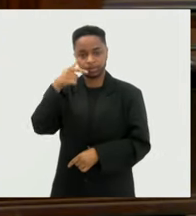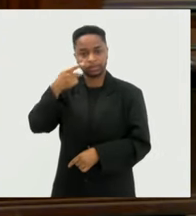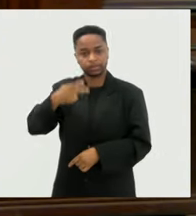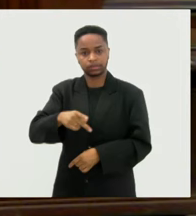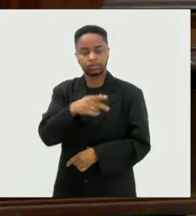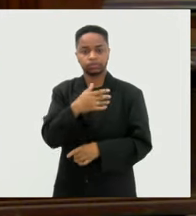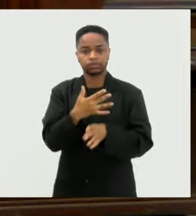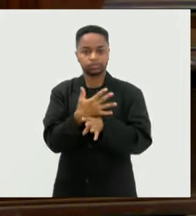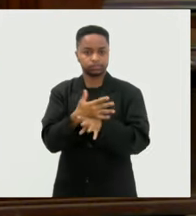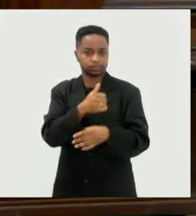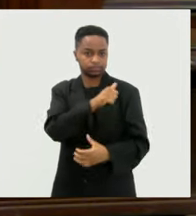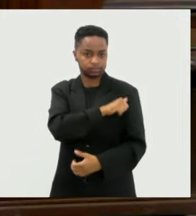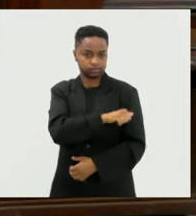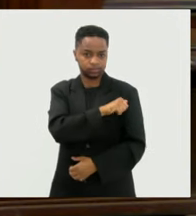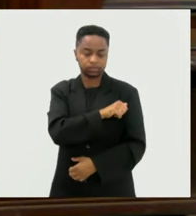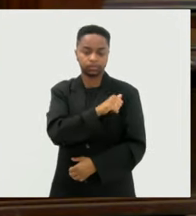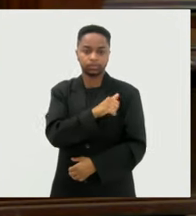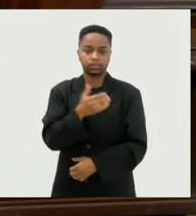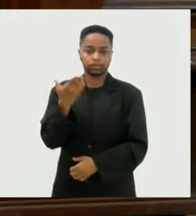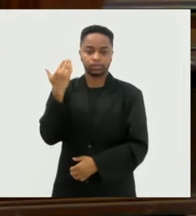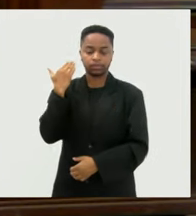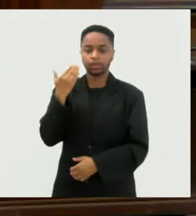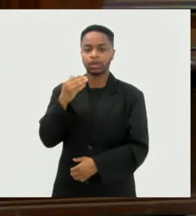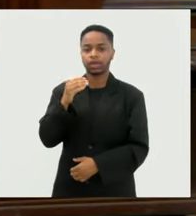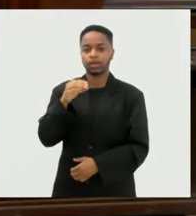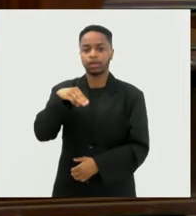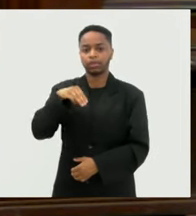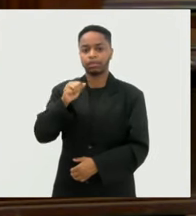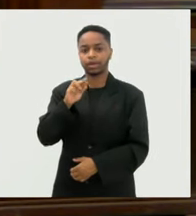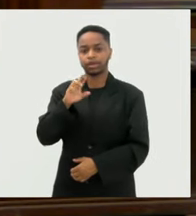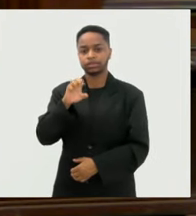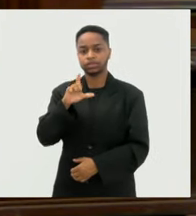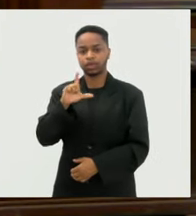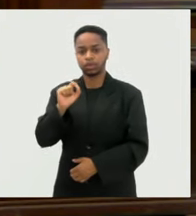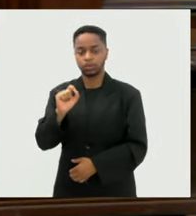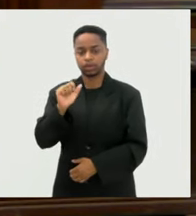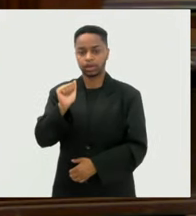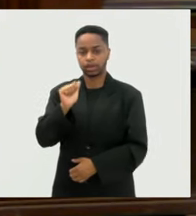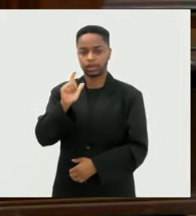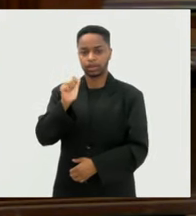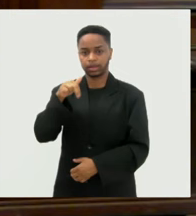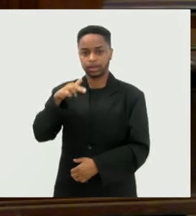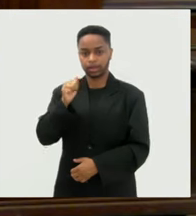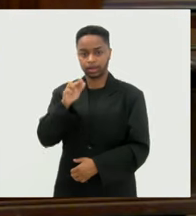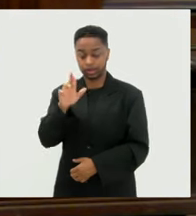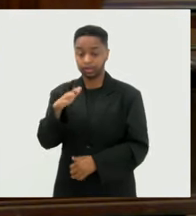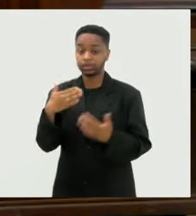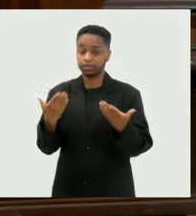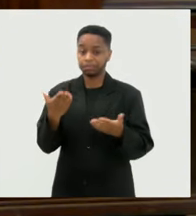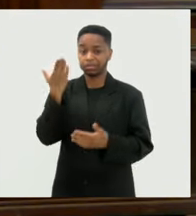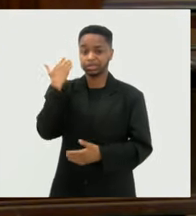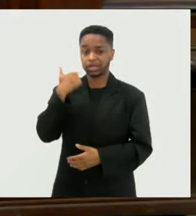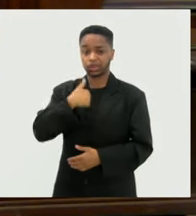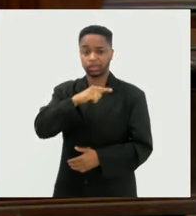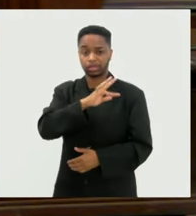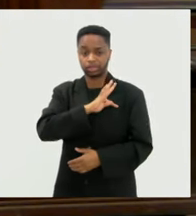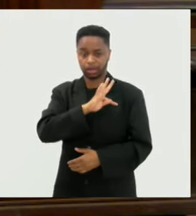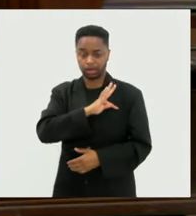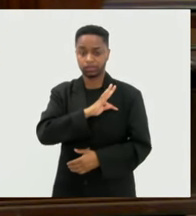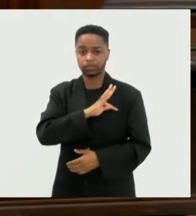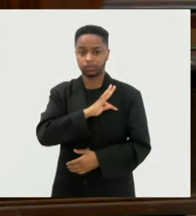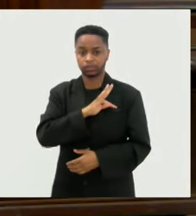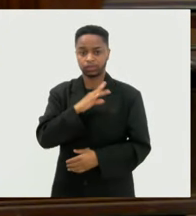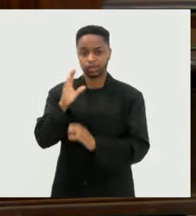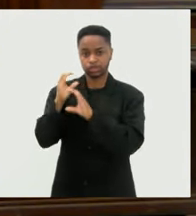época, Marcelo Nunes Alencar. E eu, como humilde técnico que o era,